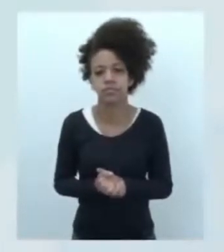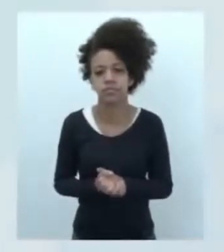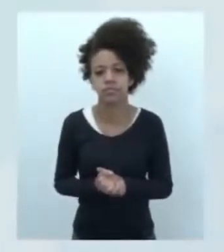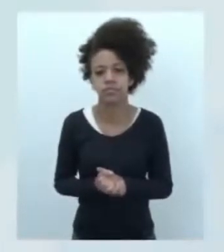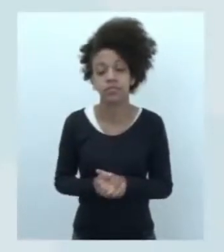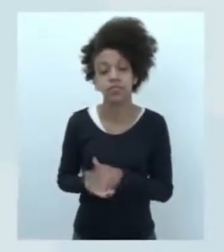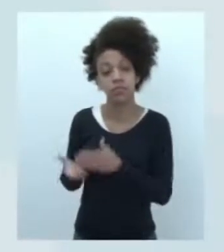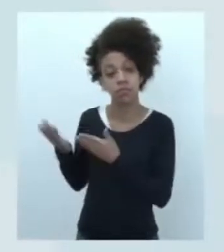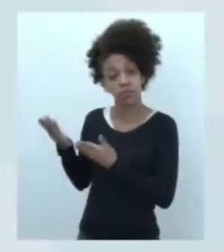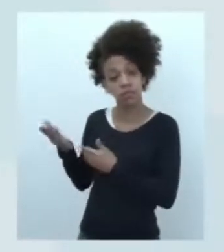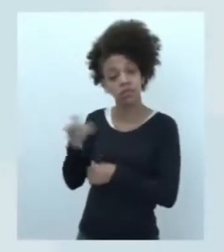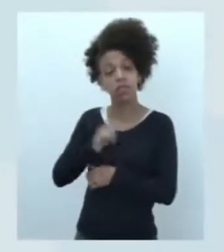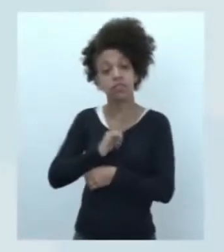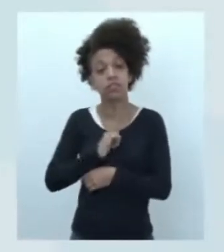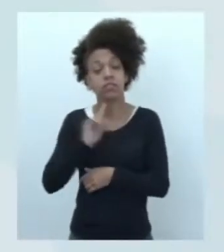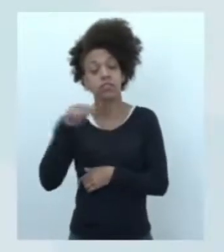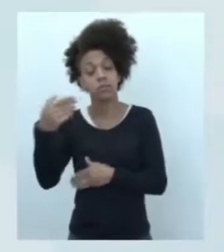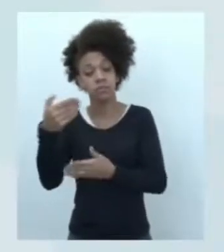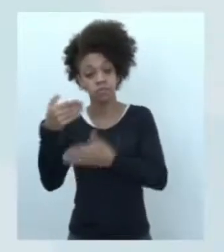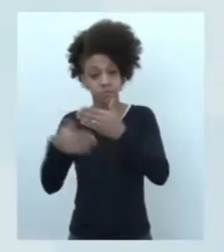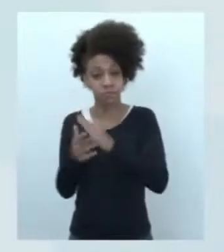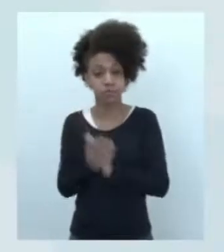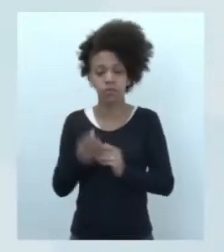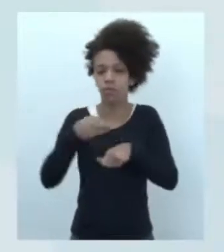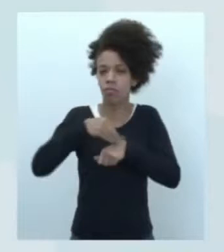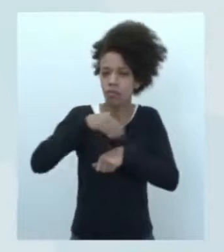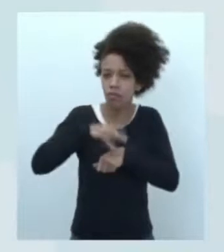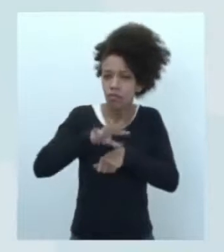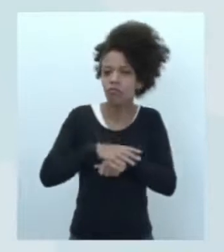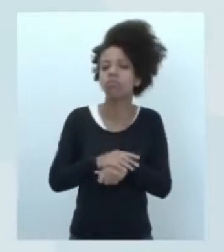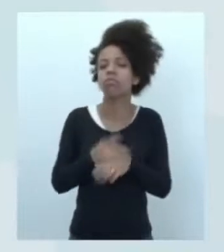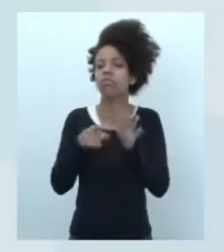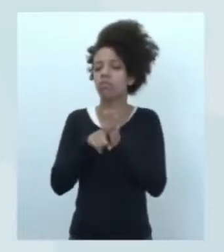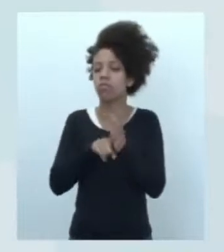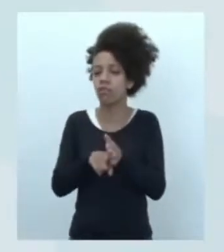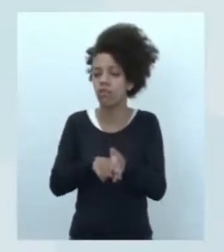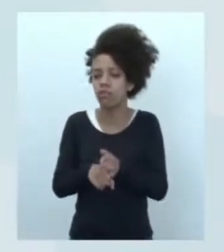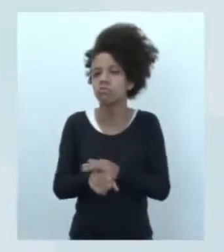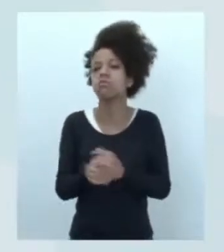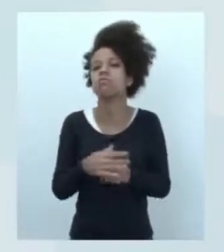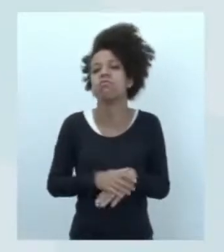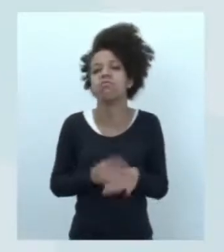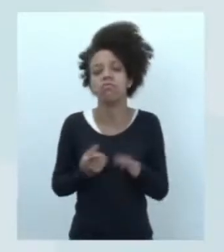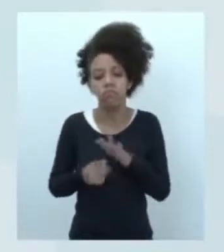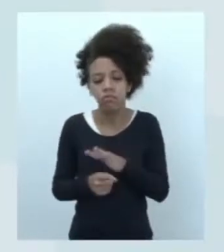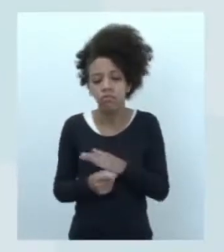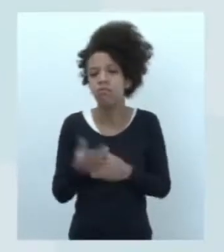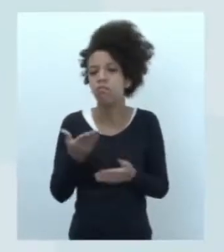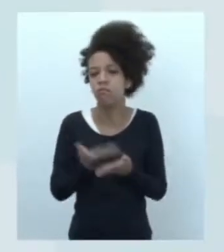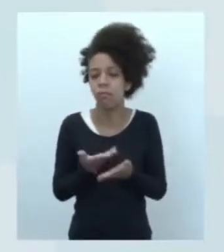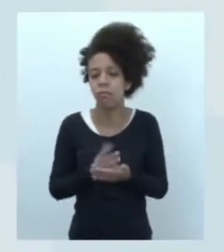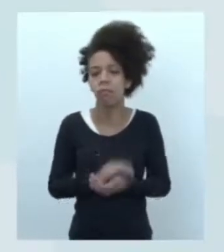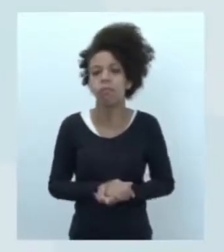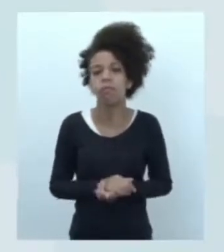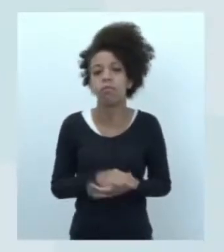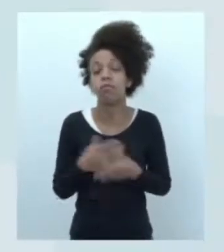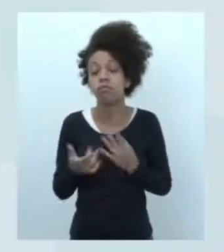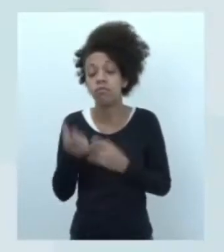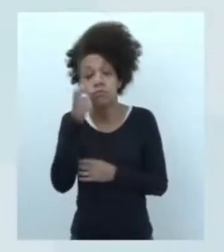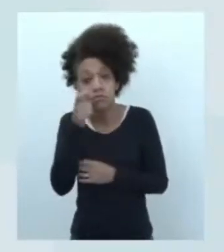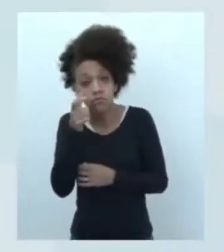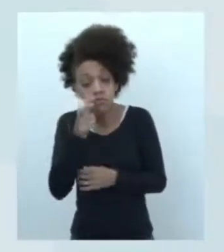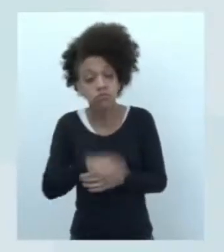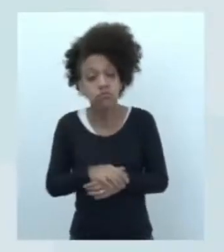Então, nós temos aí na nossa próxima tela uma sugestão de fonte de pesquisa para aprofundamento dos estudos. Então, quem está assistindo aí